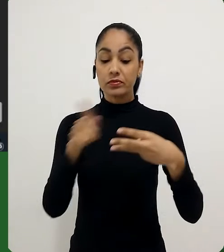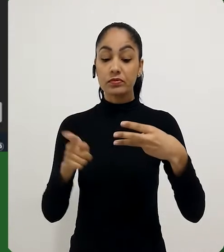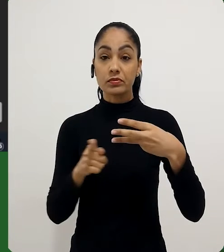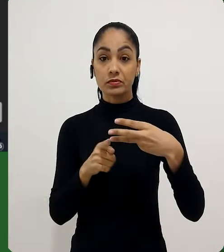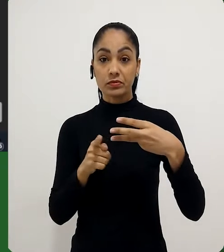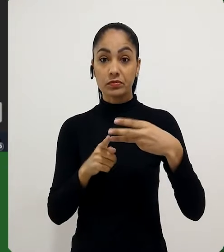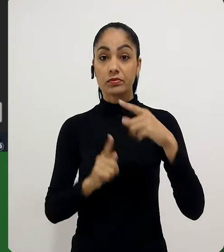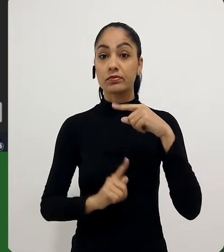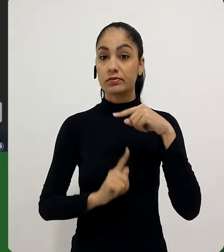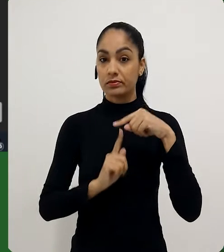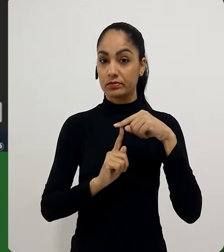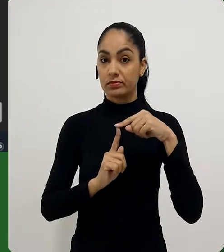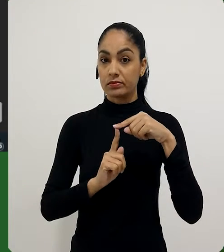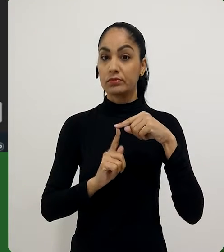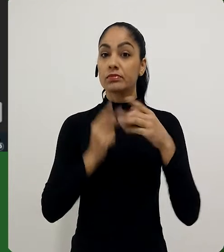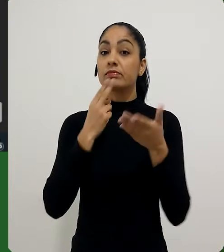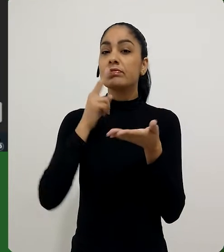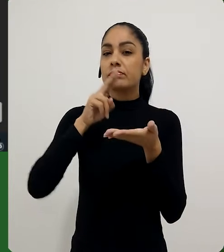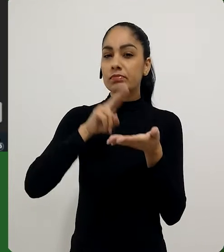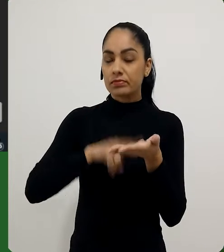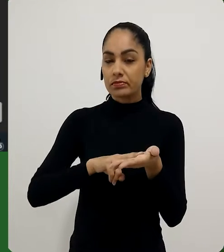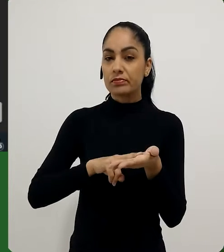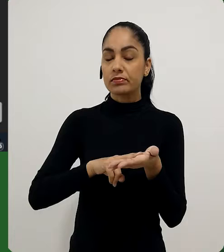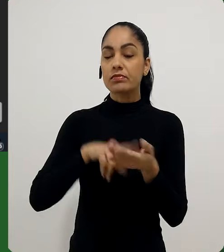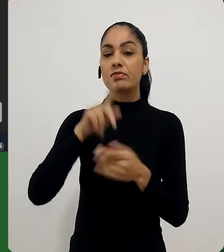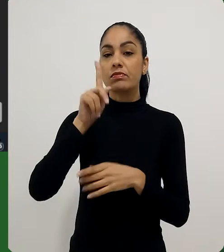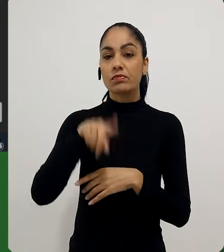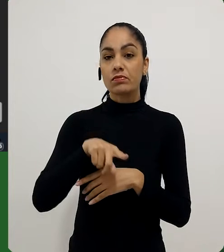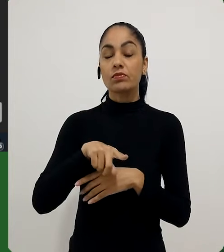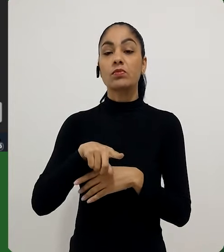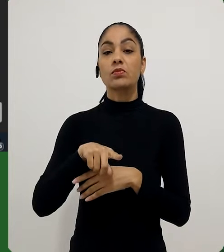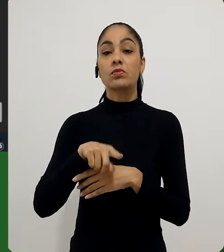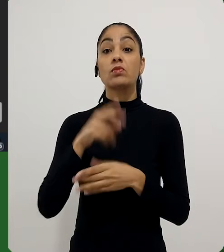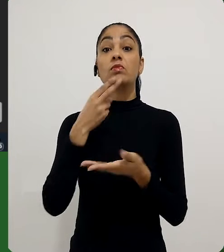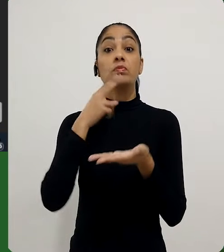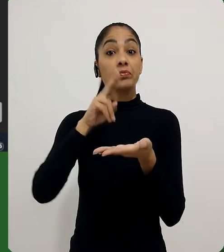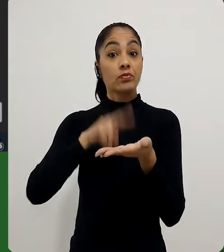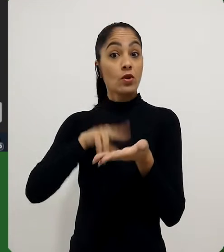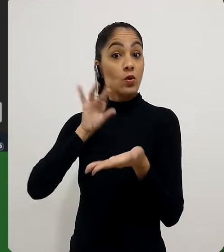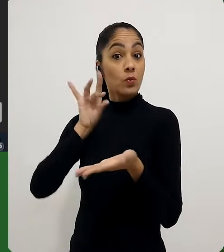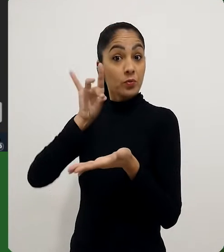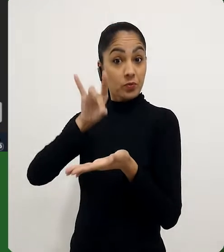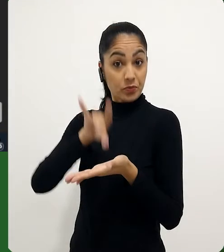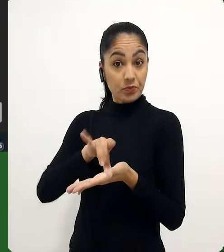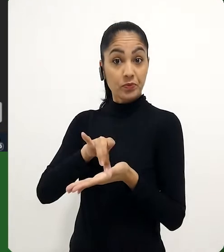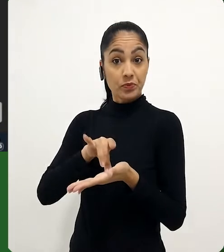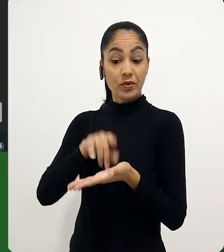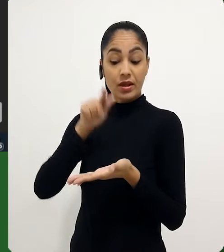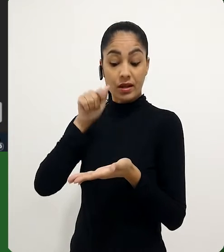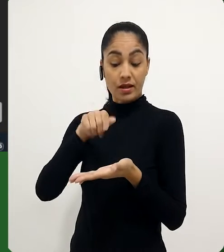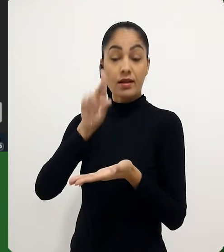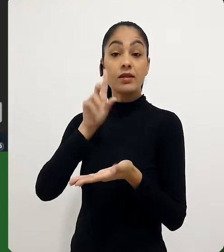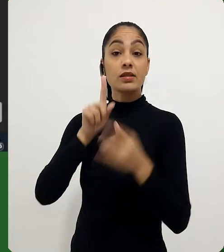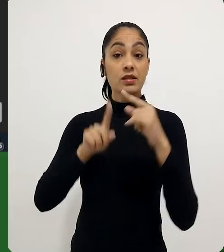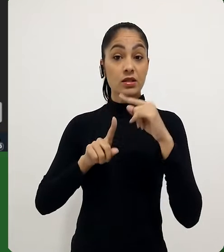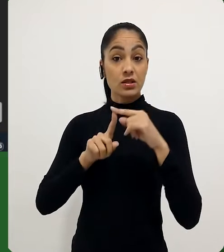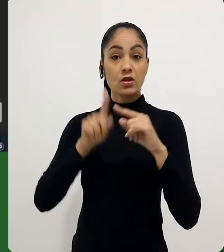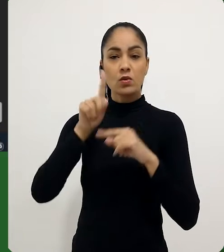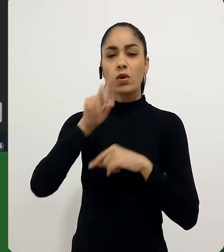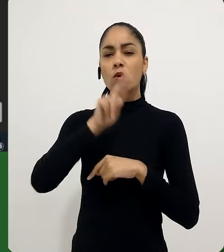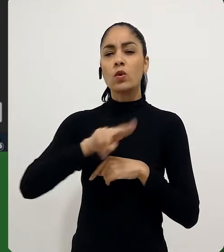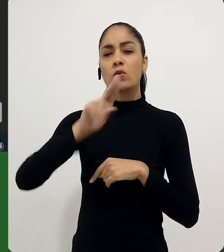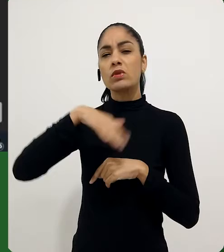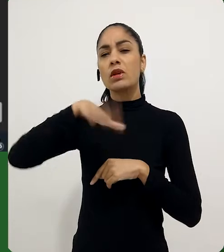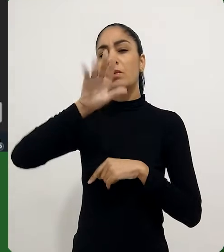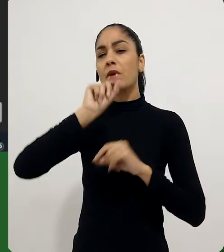organizações empresariais. O terceiro tipo de correspondência é a chamada correspondência oficial.